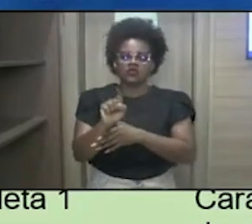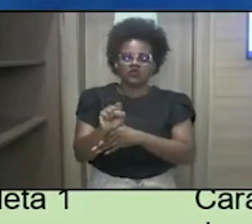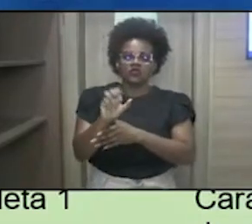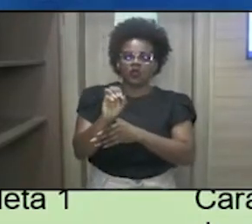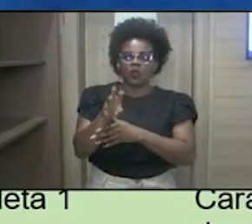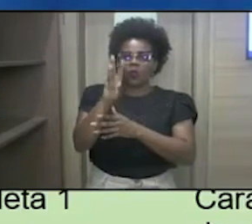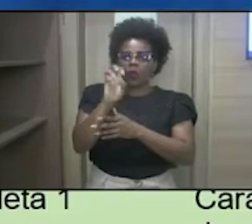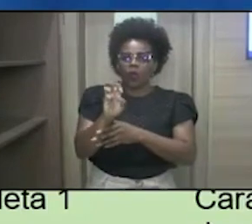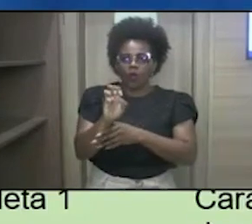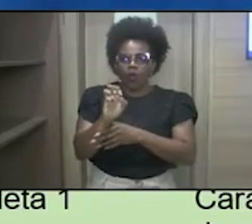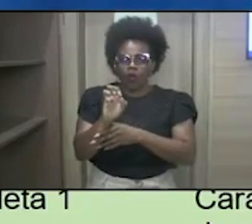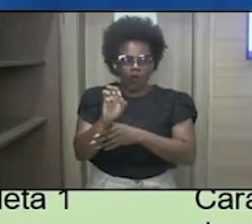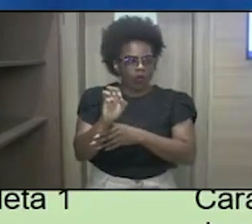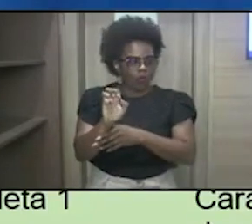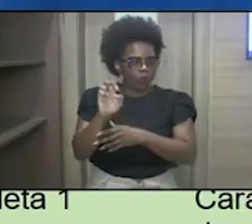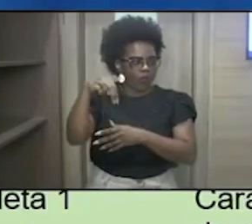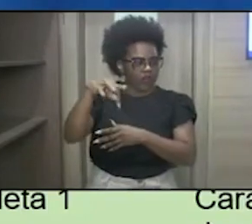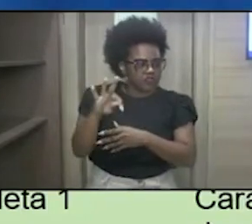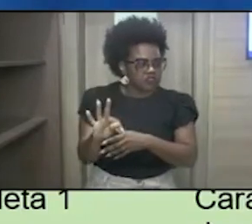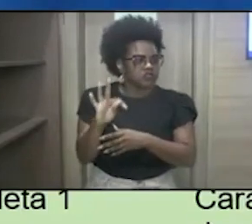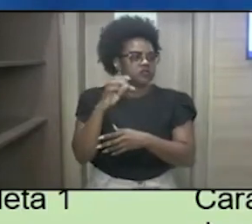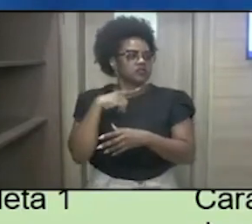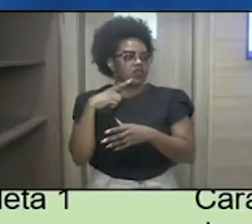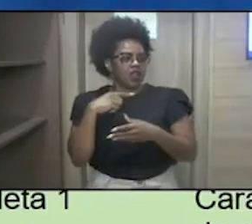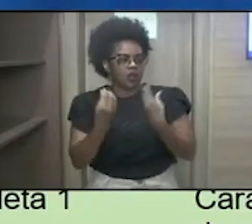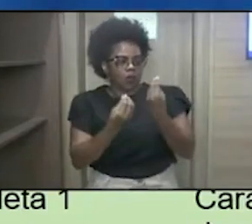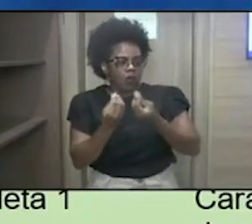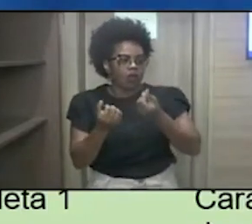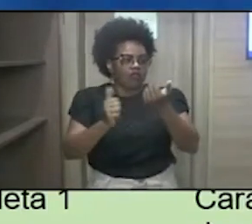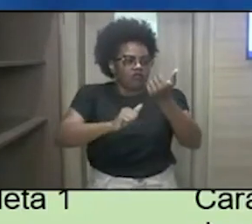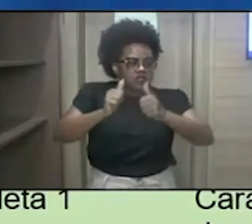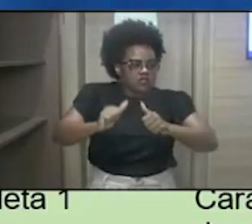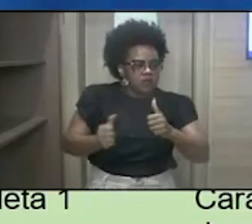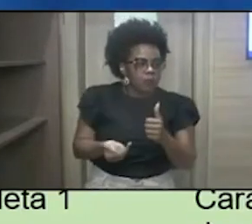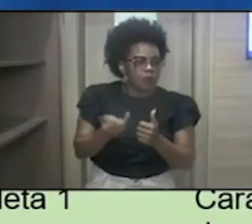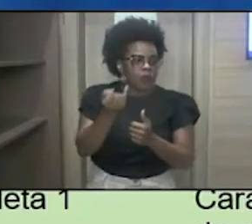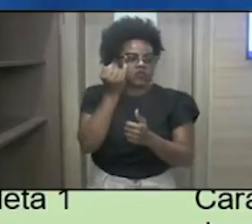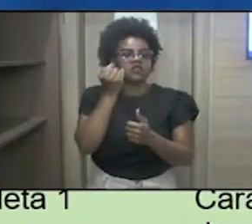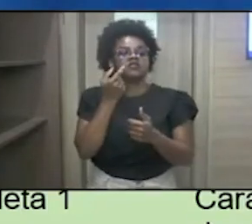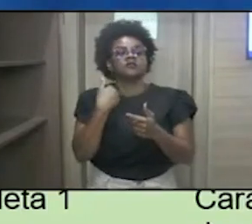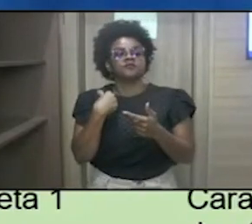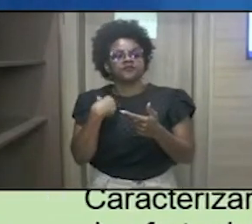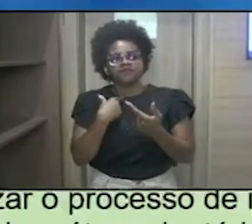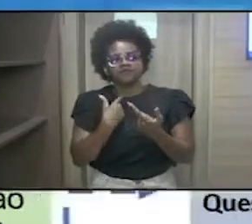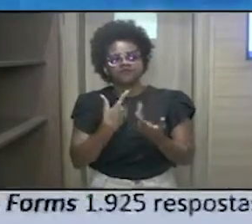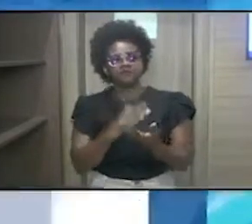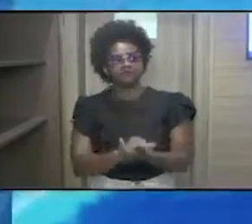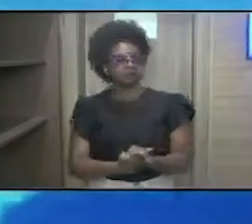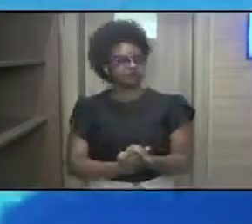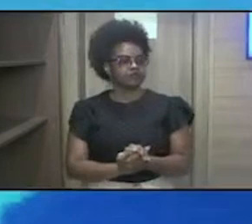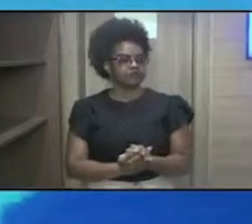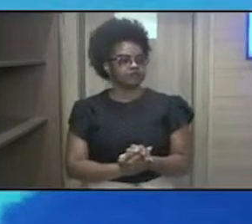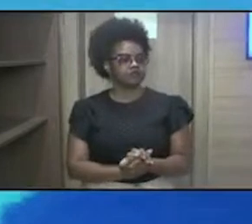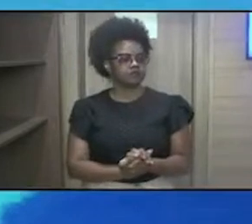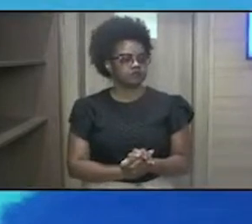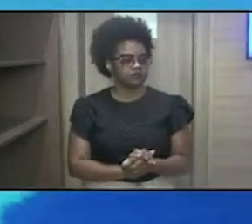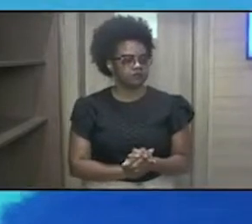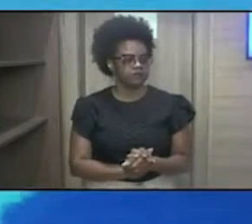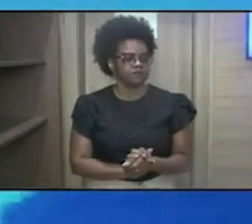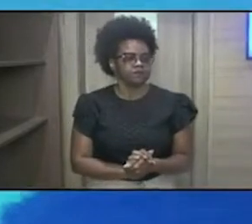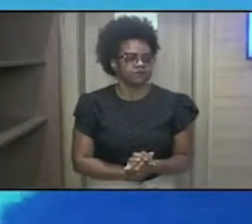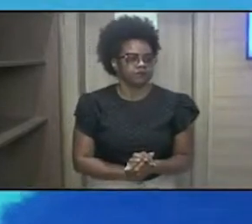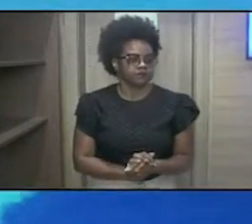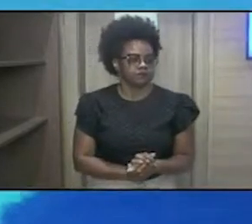de planejamento estratégico que tem uma grande contribuição nesse aspecto, tá? Bom, então vamos